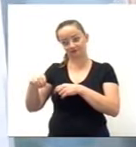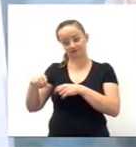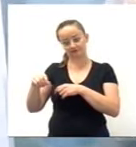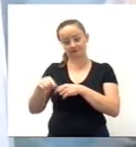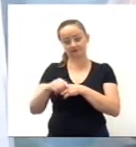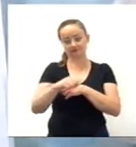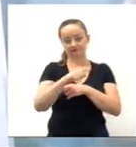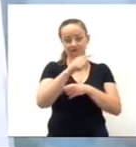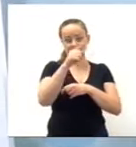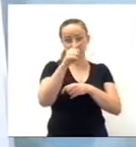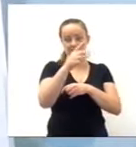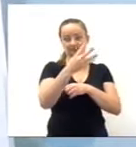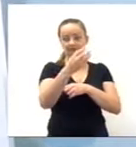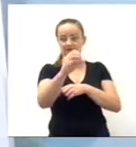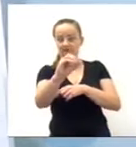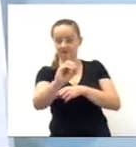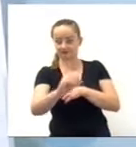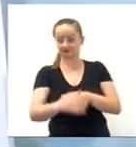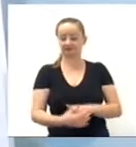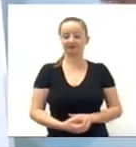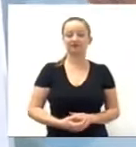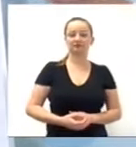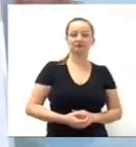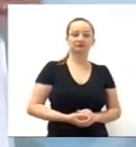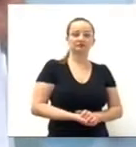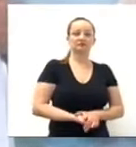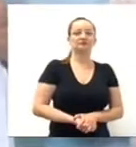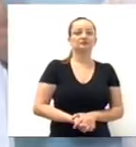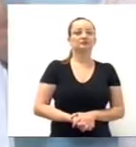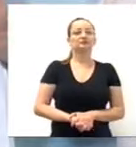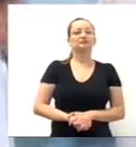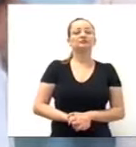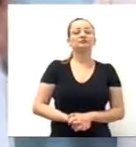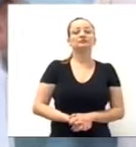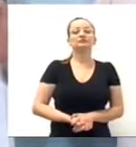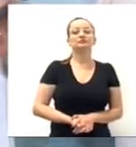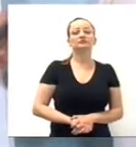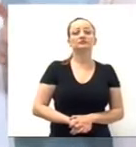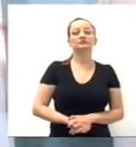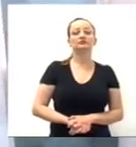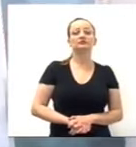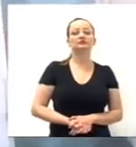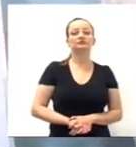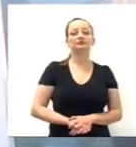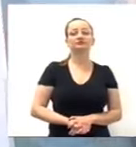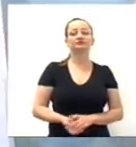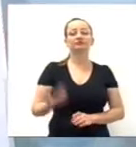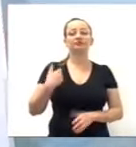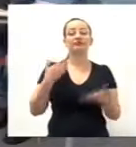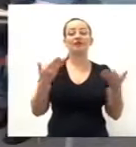360. Ok? Bom, tendo isso, nós vamos falar um pouquinho do